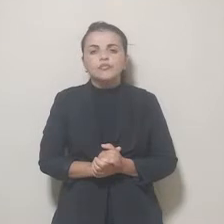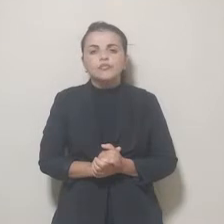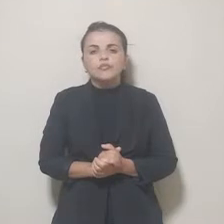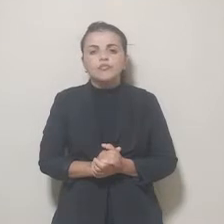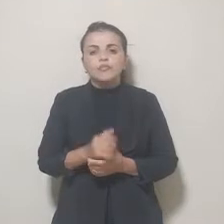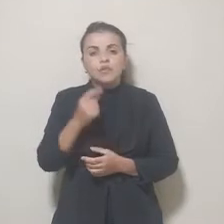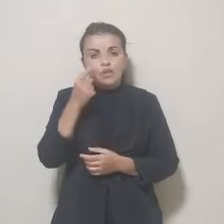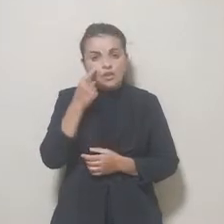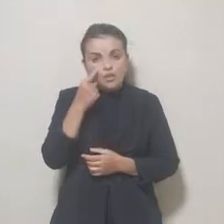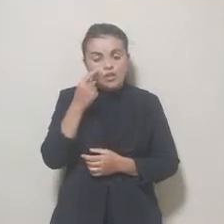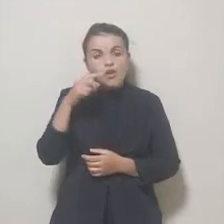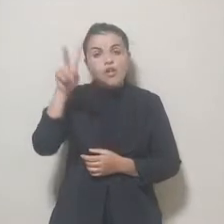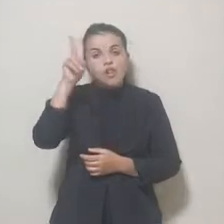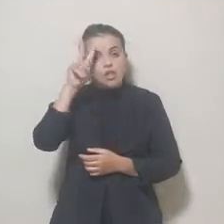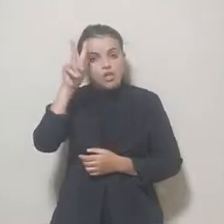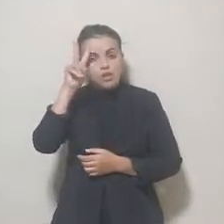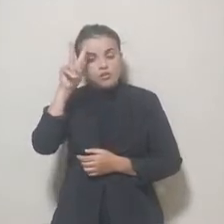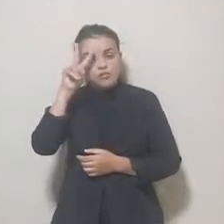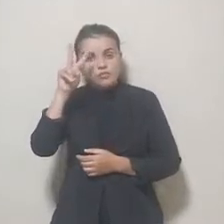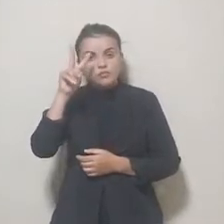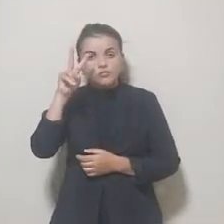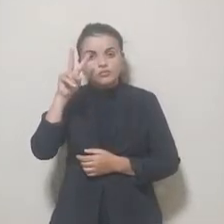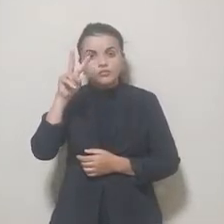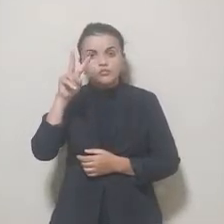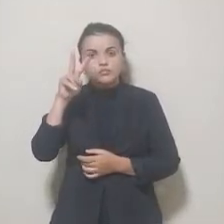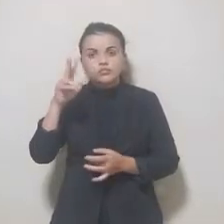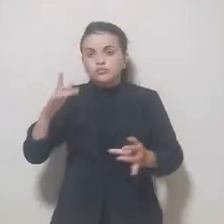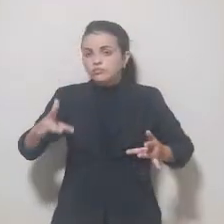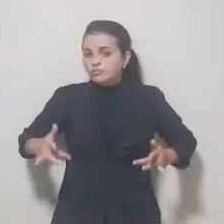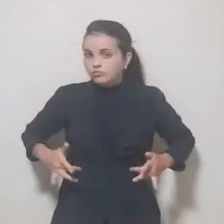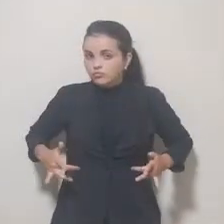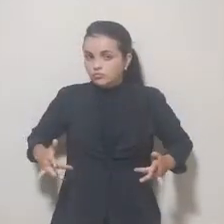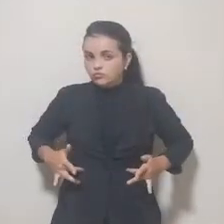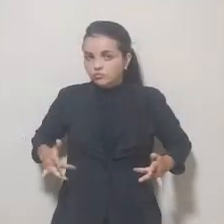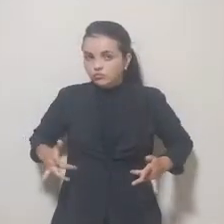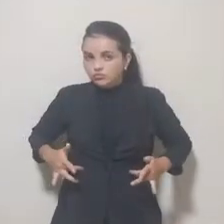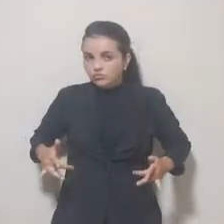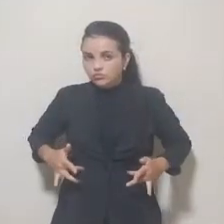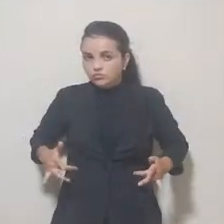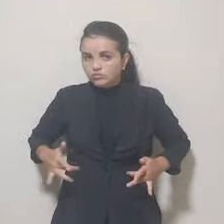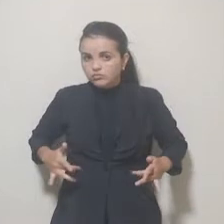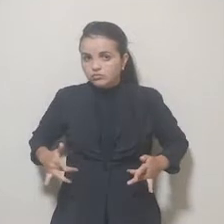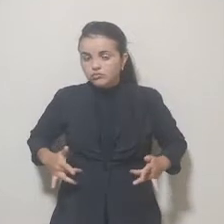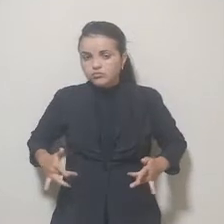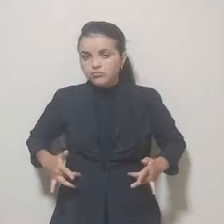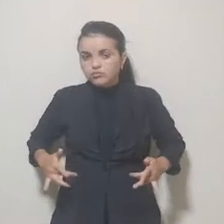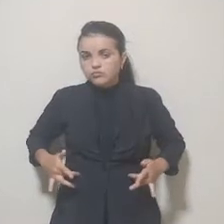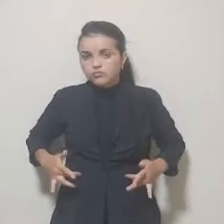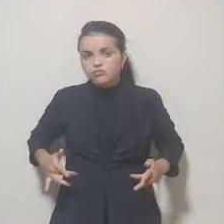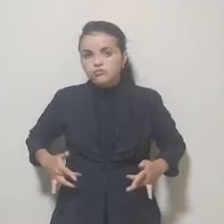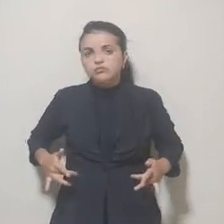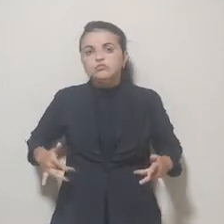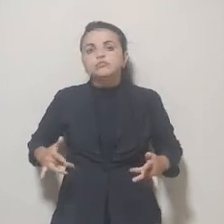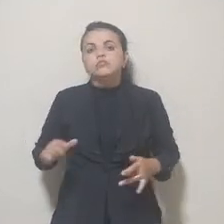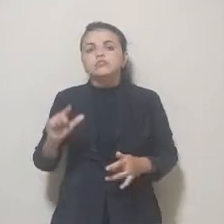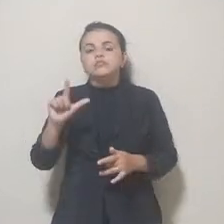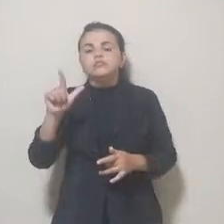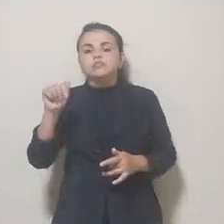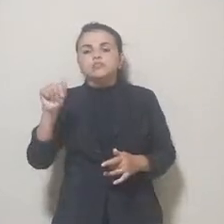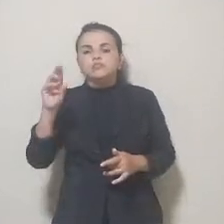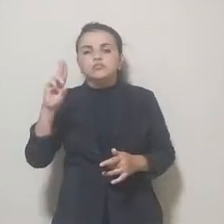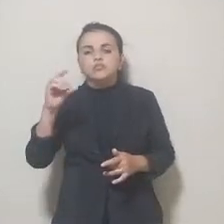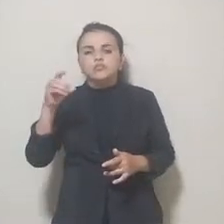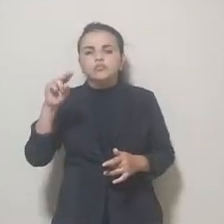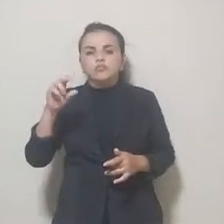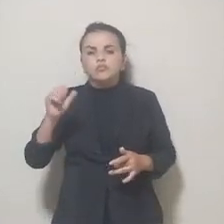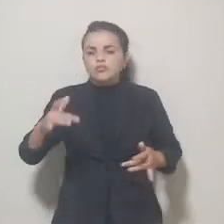Então, só relembrando aqui a estrutura dos rins, a gente consegue identificar que, além das glândulas suprarrenais, que vão estar dos dois lados, os nossos rins,